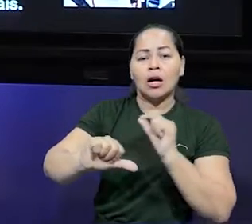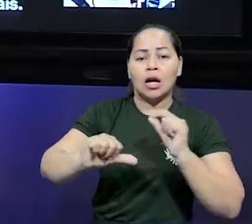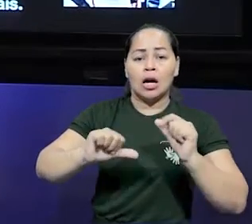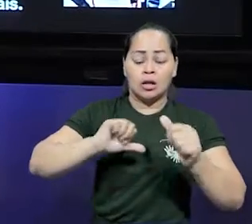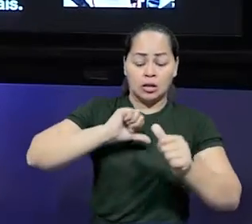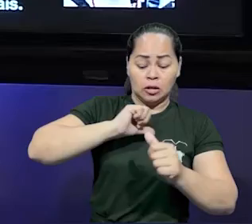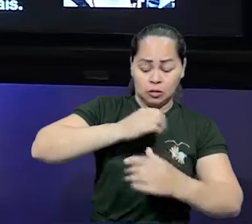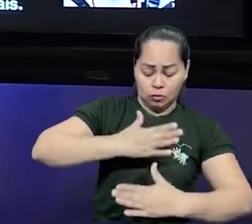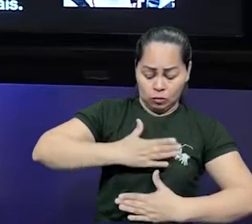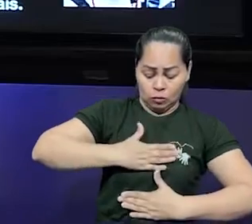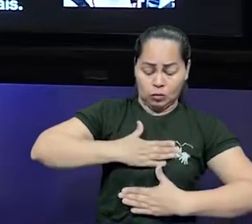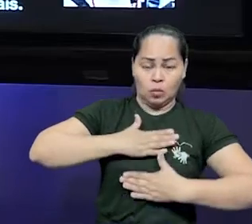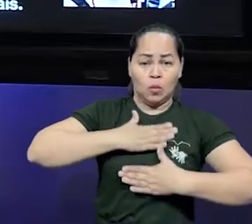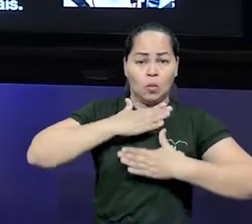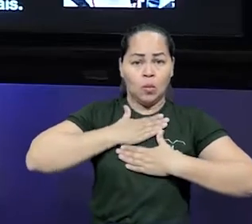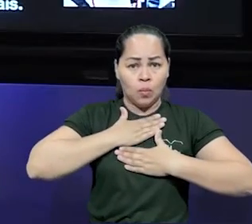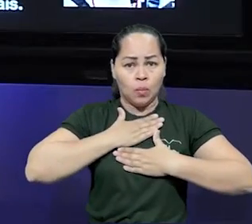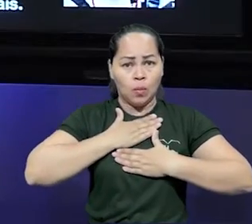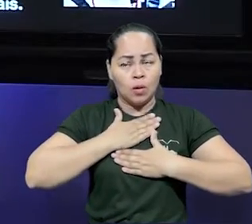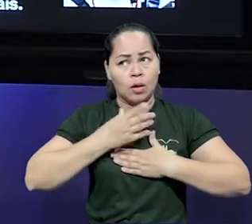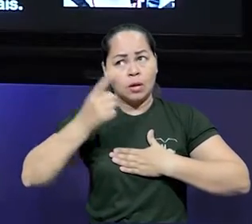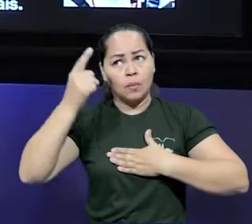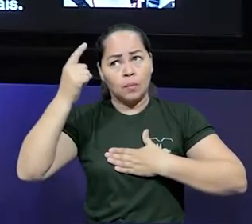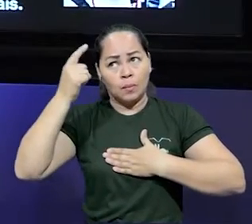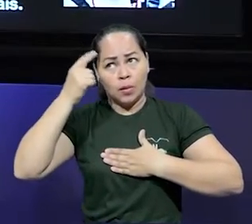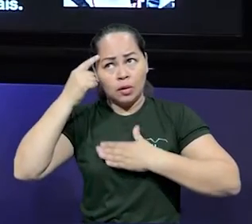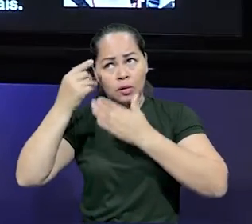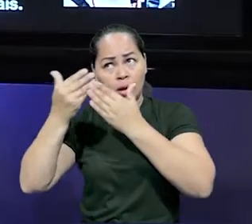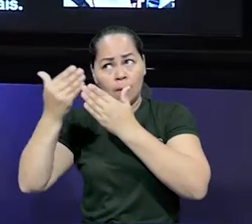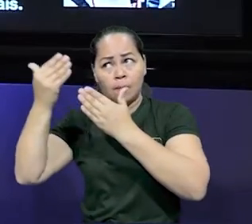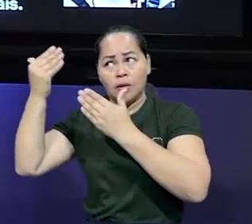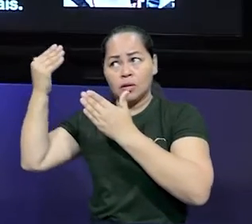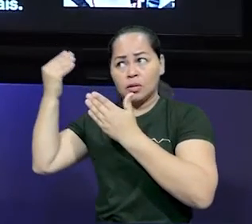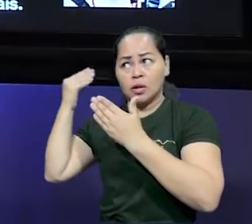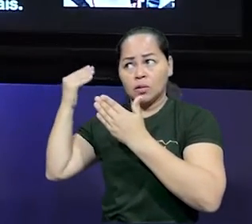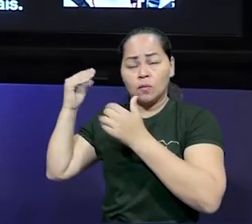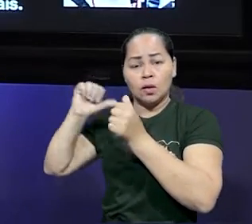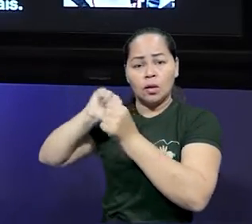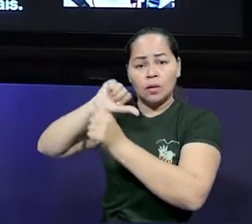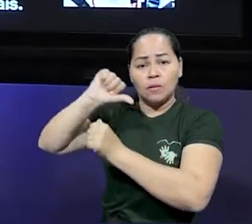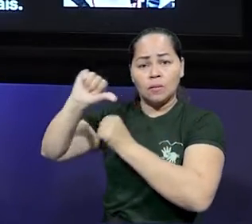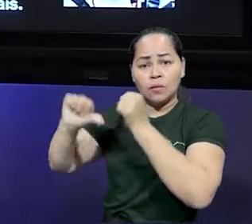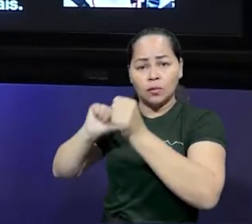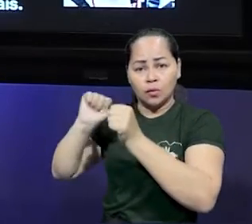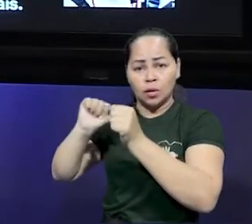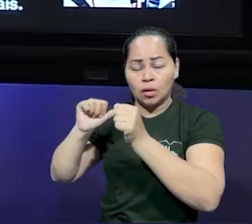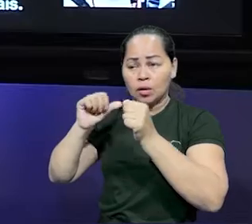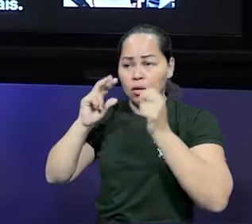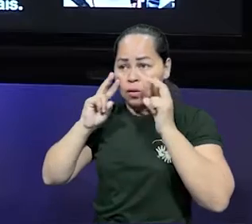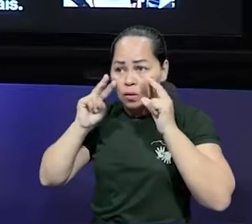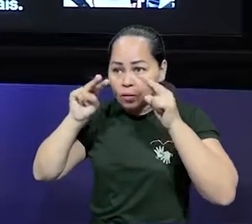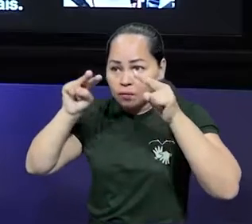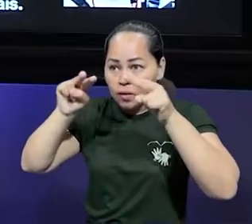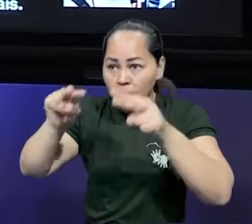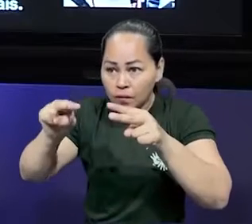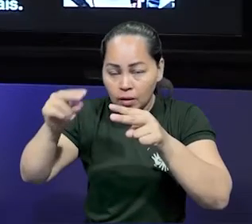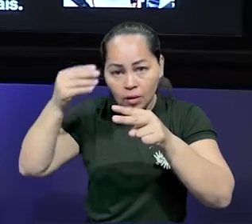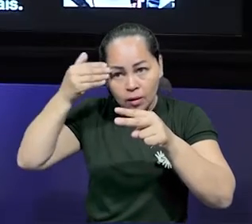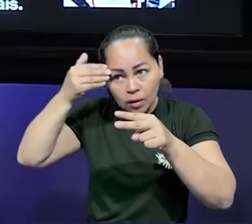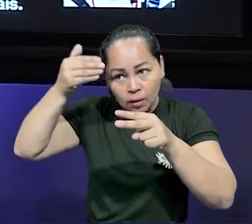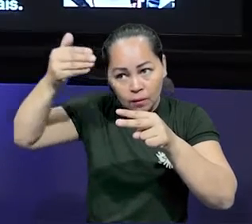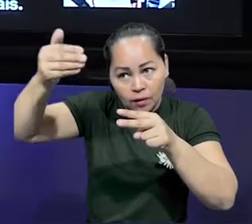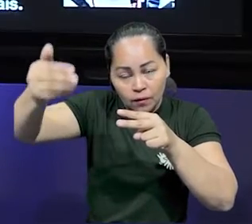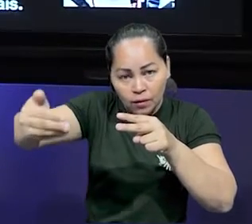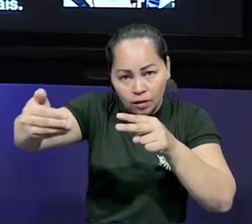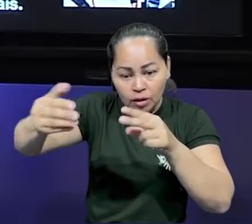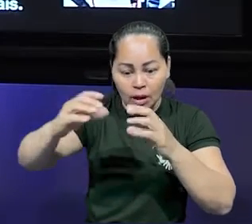a experiências anteriores. O que é conhecido e o desejo de conhecer.